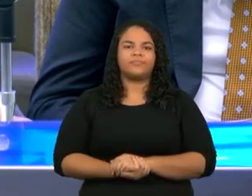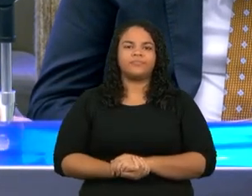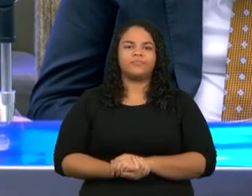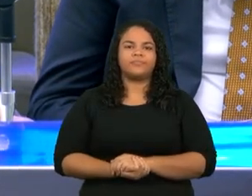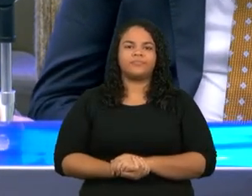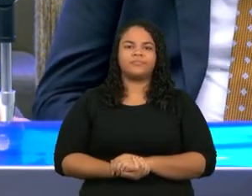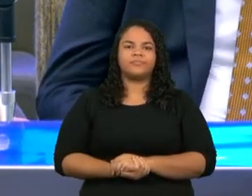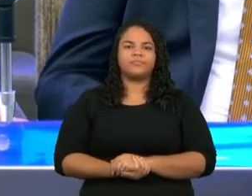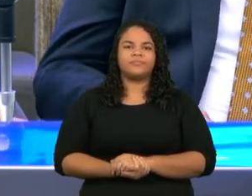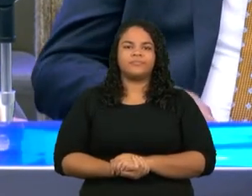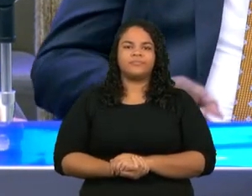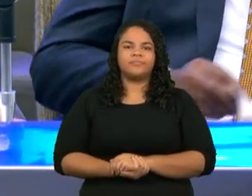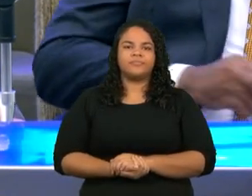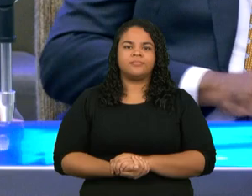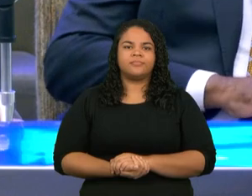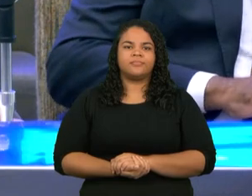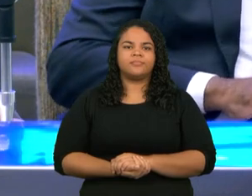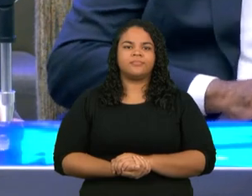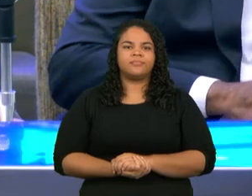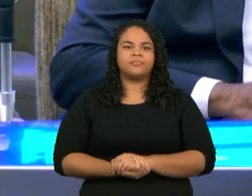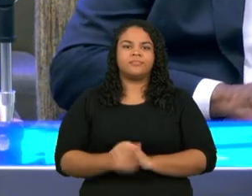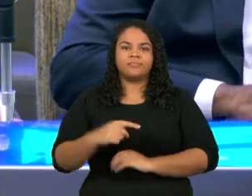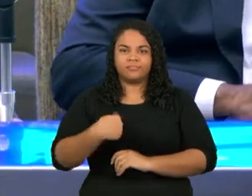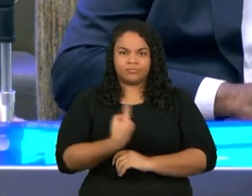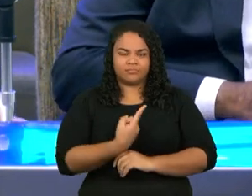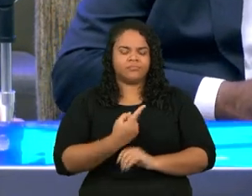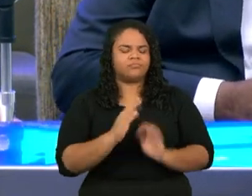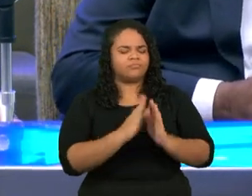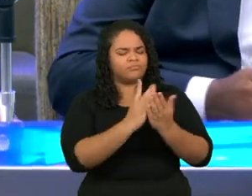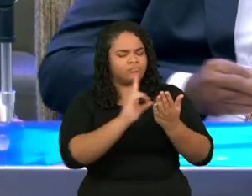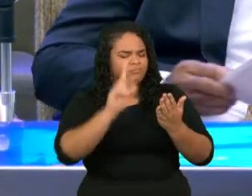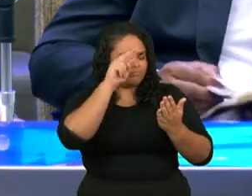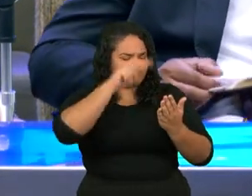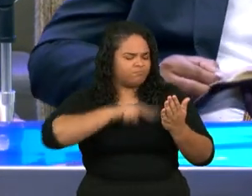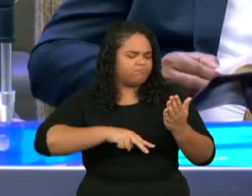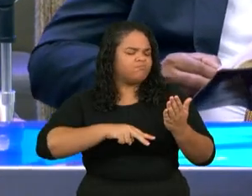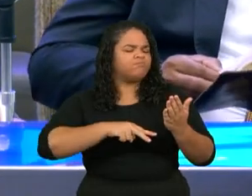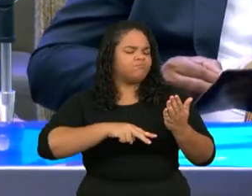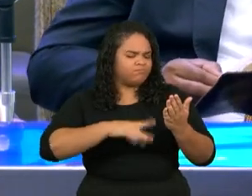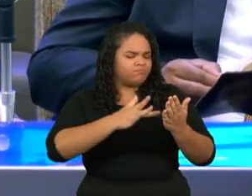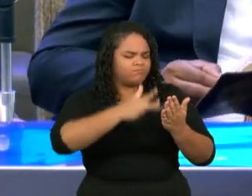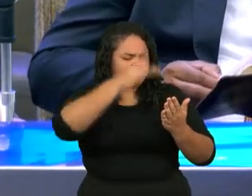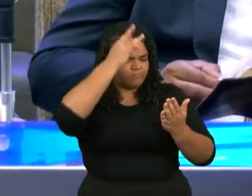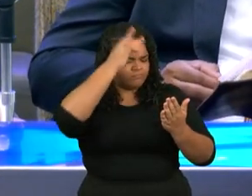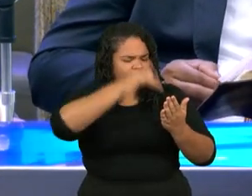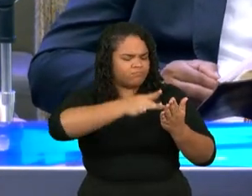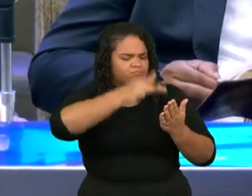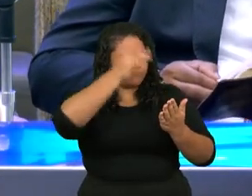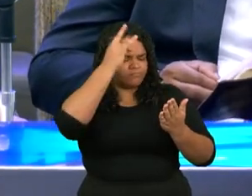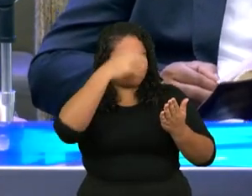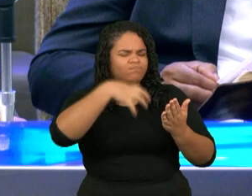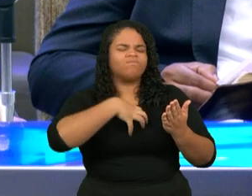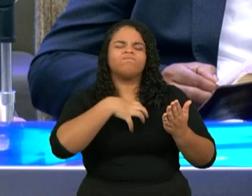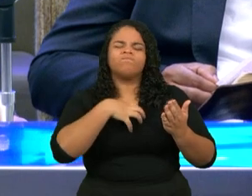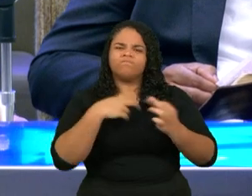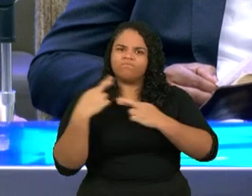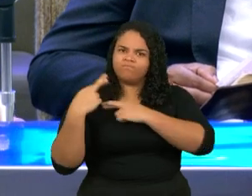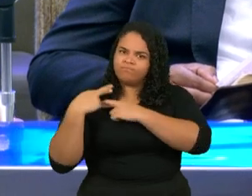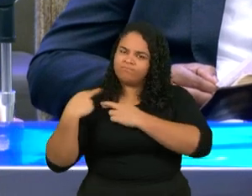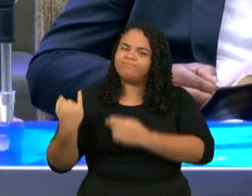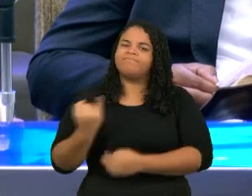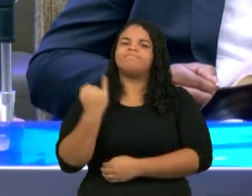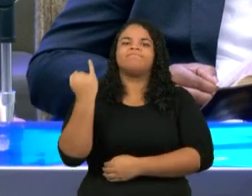ela investe em nós uma responsabilidade muito grande o compromisso de velar de